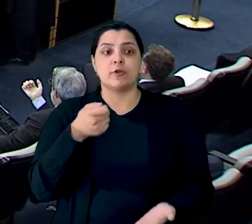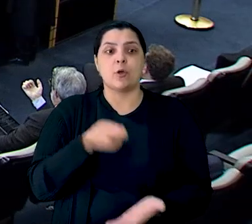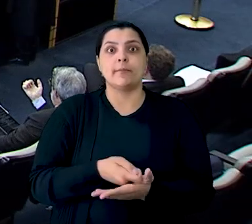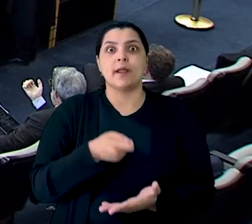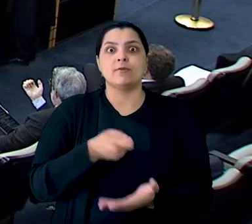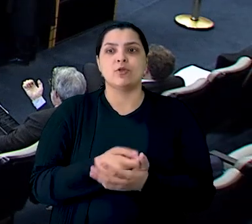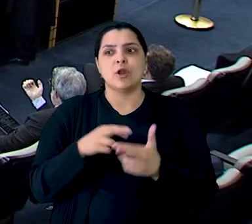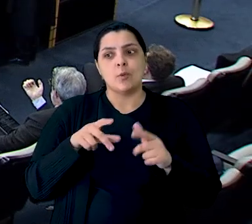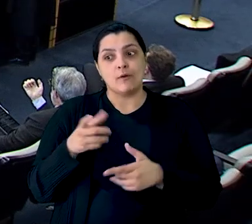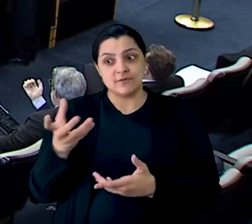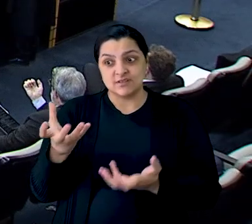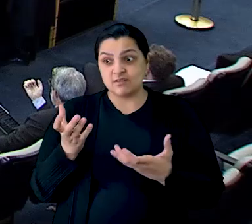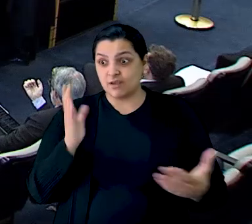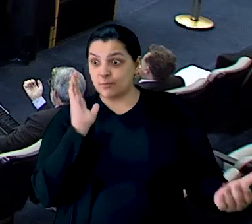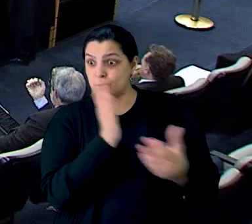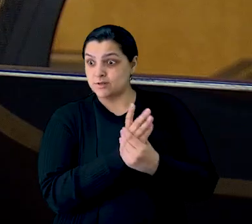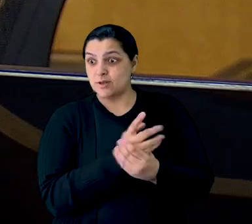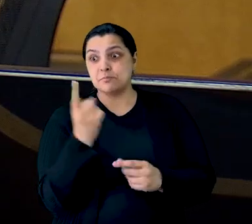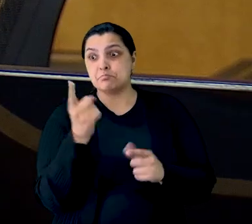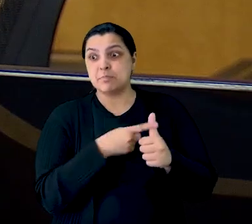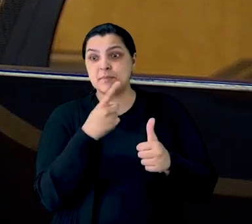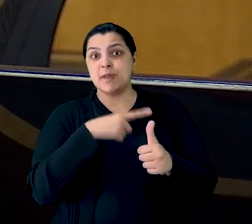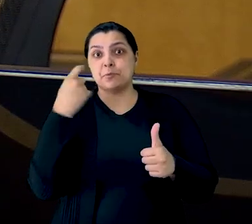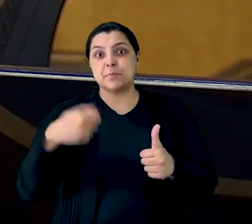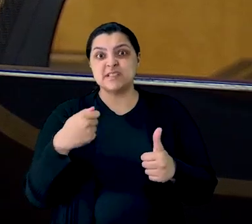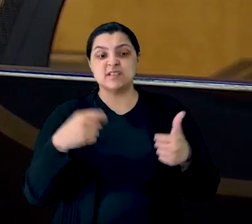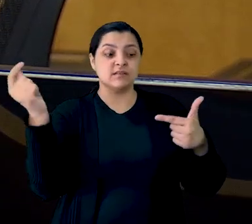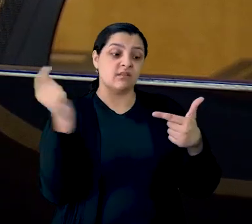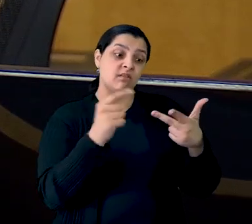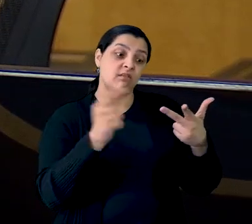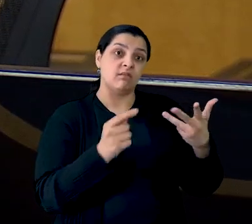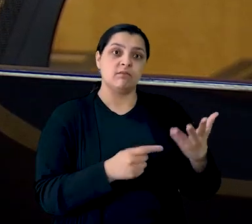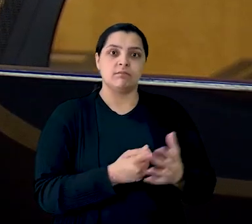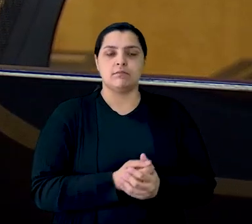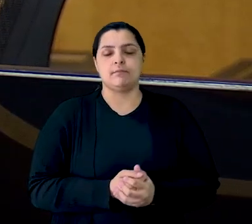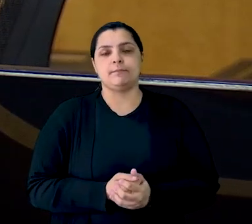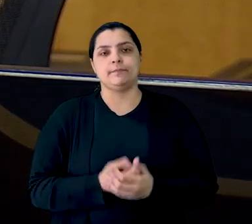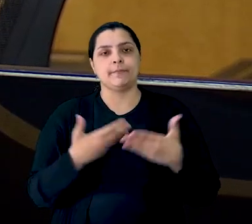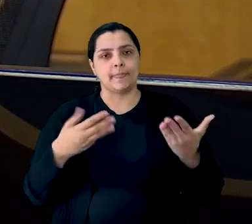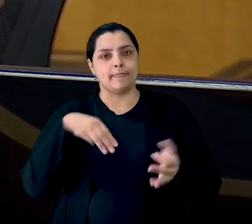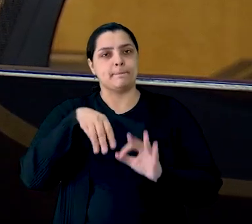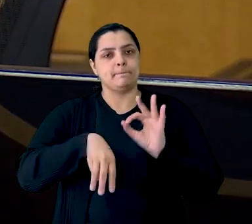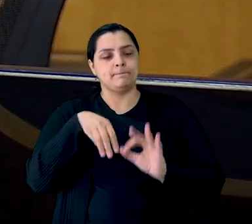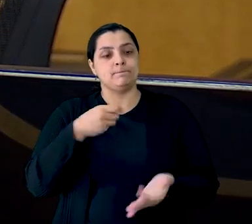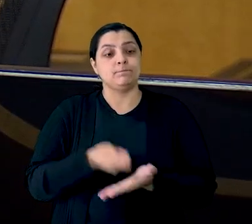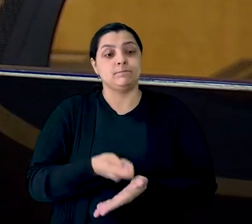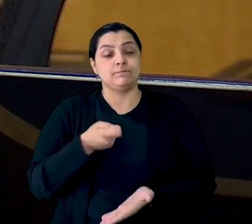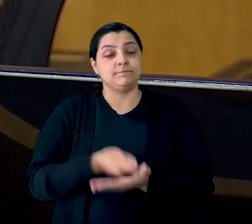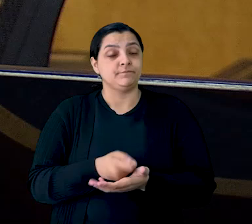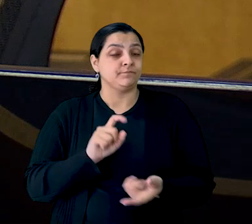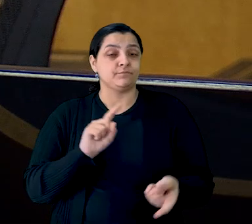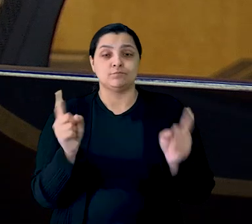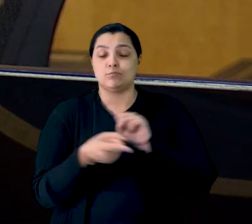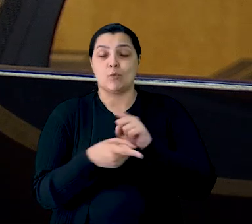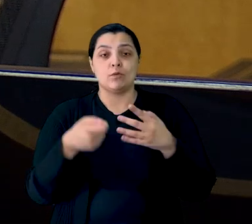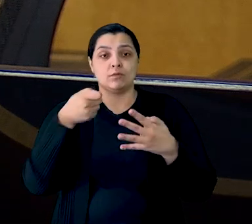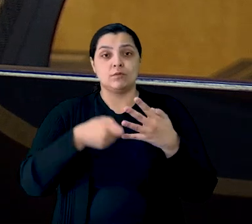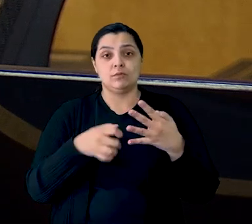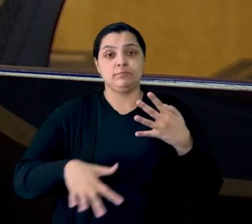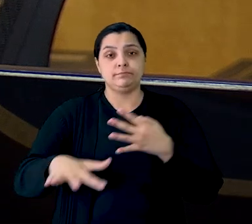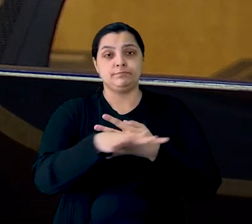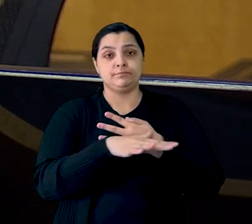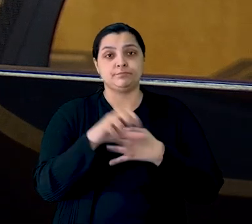extrajudicial obrigatória como condição para o ajuizamento de ações trabalhistas. A ministra ressaltou que a exigência também